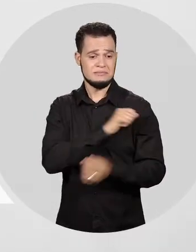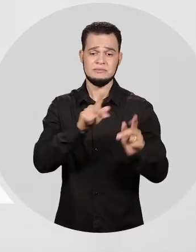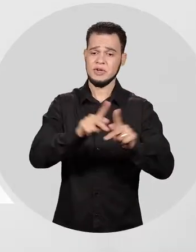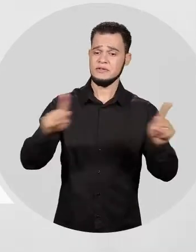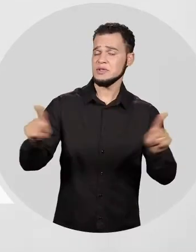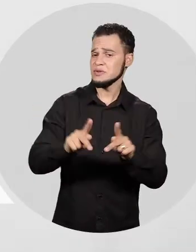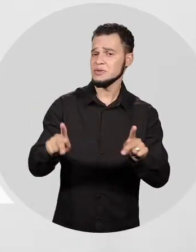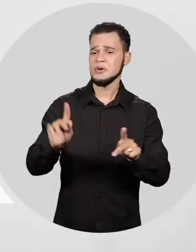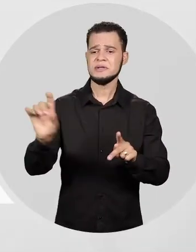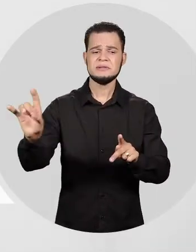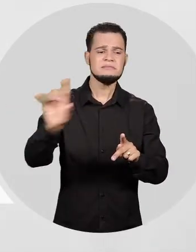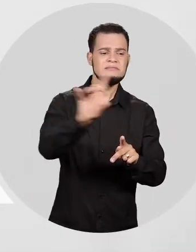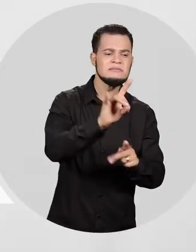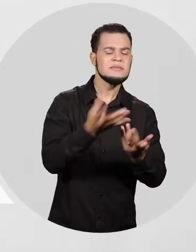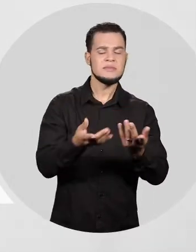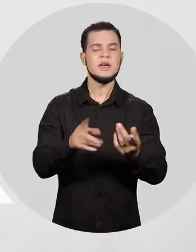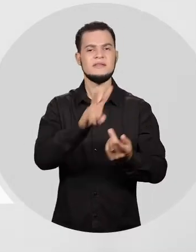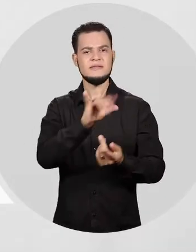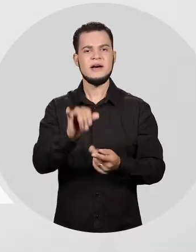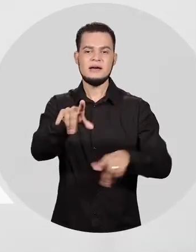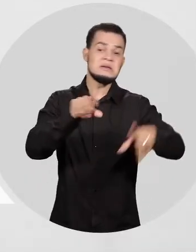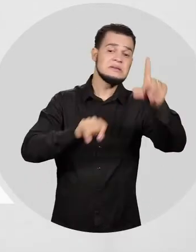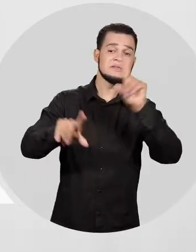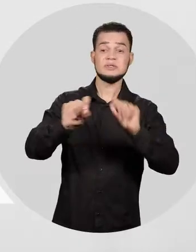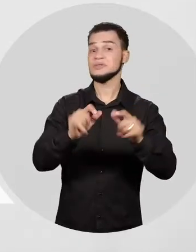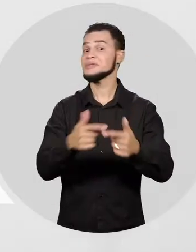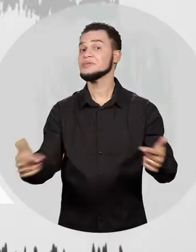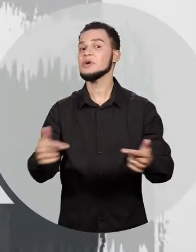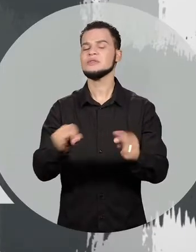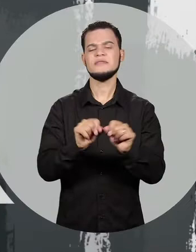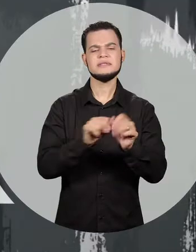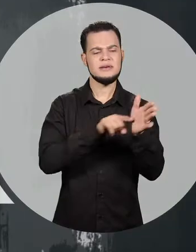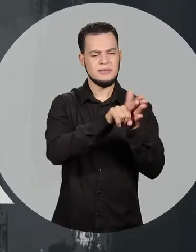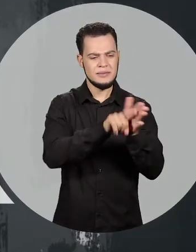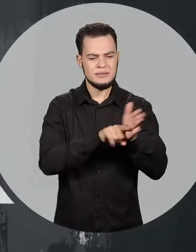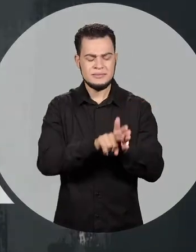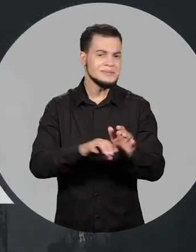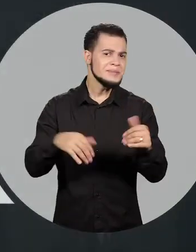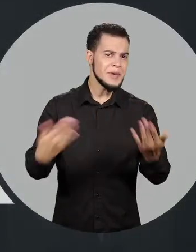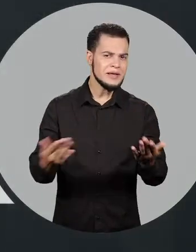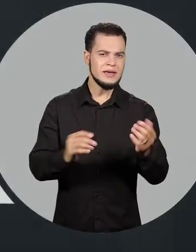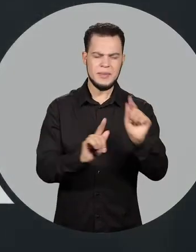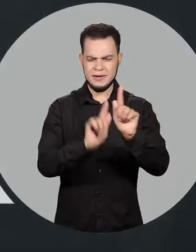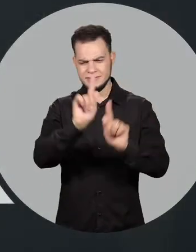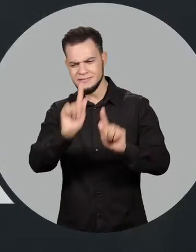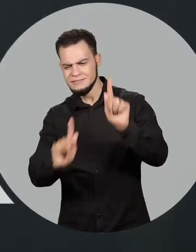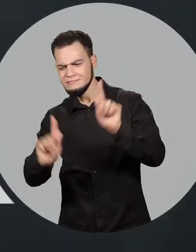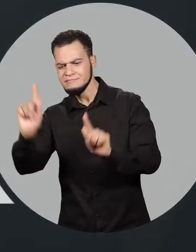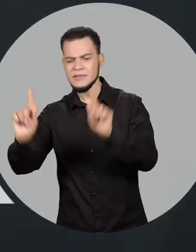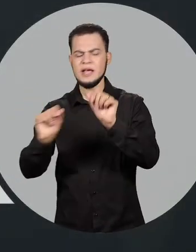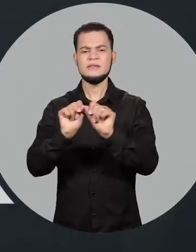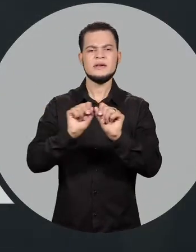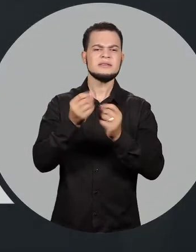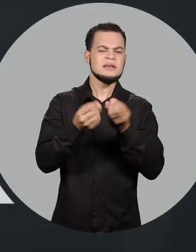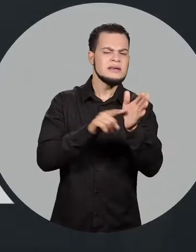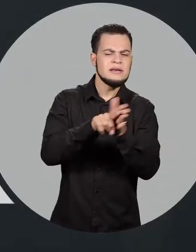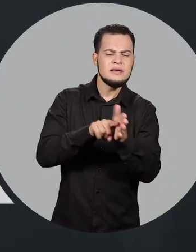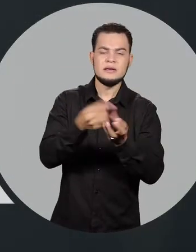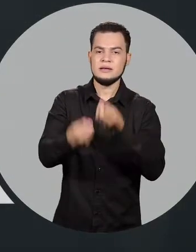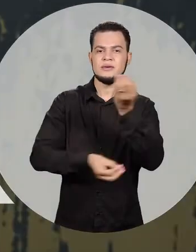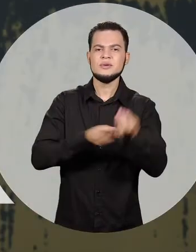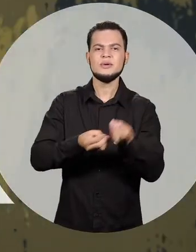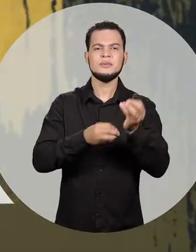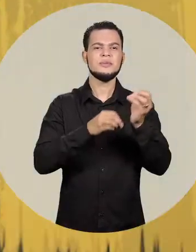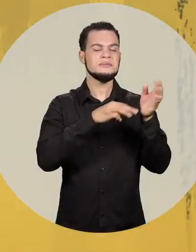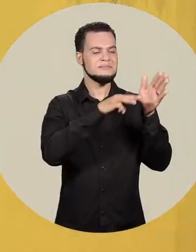das escolas que receberam o material didático. O objetivo é mensurar alguns resultados obtidos pela metodologia adotada